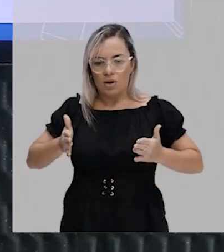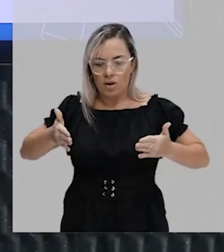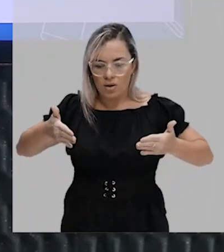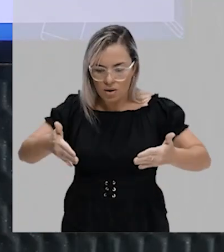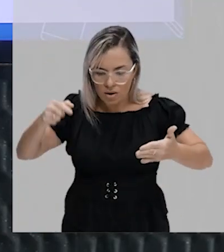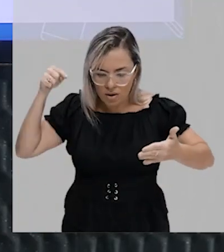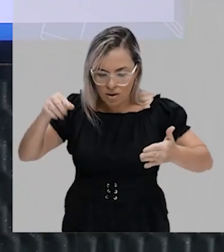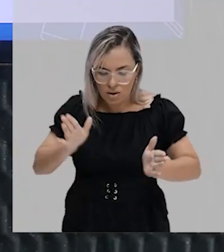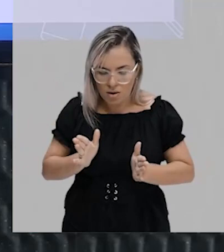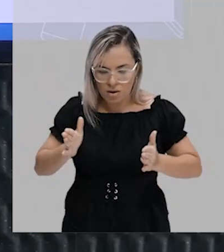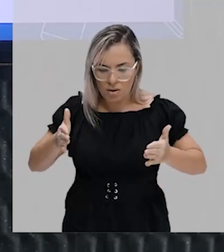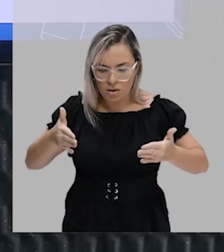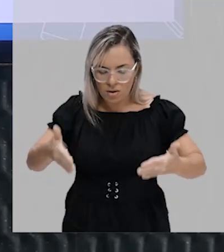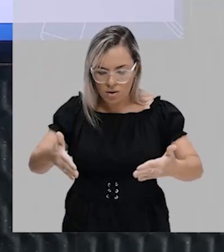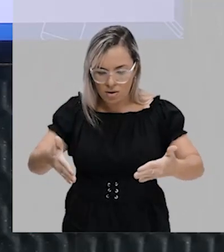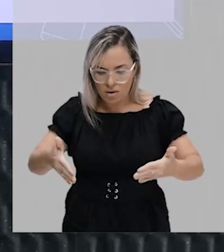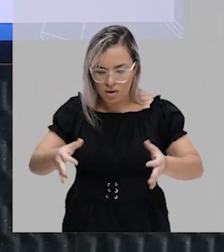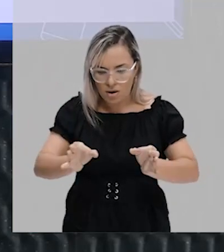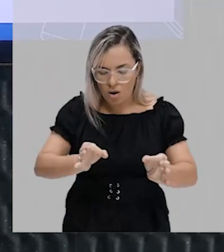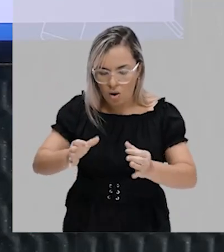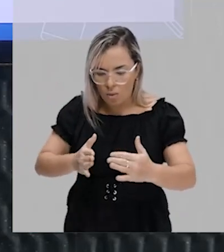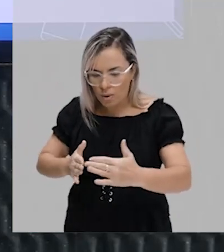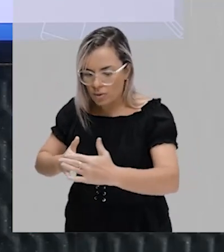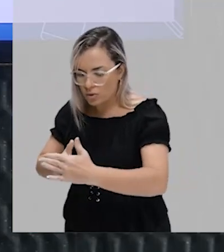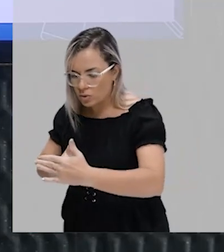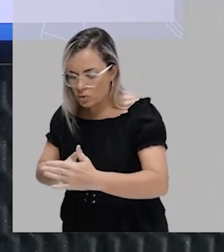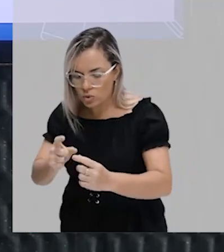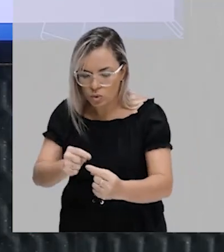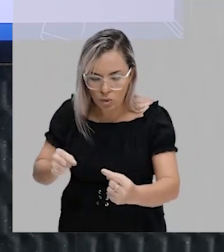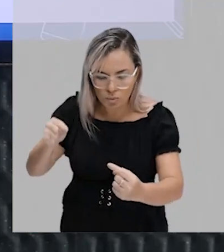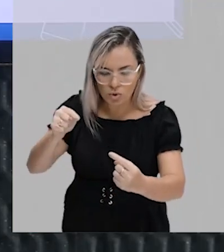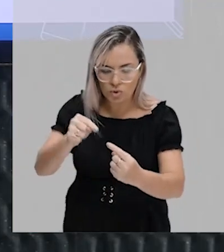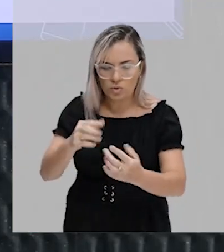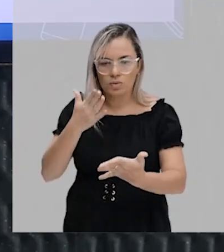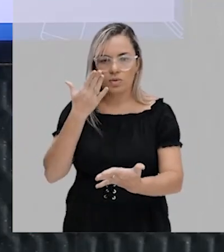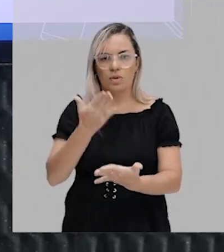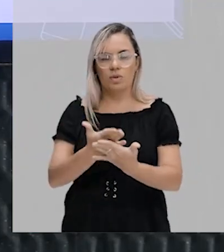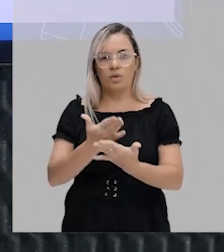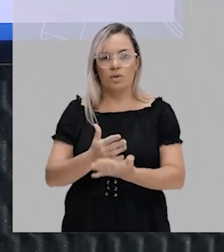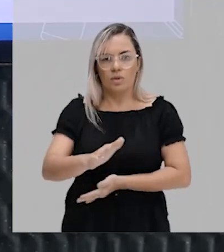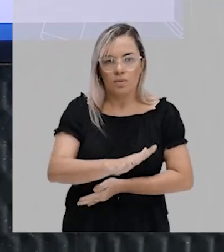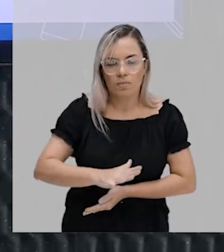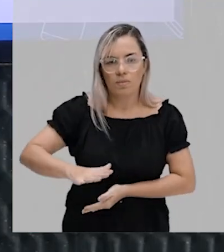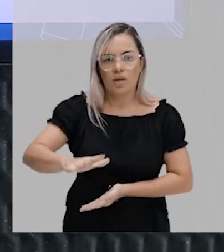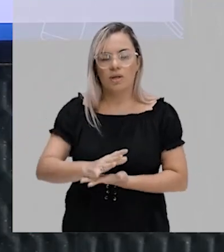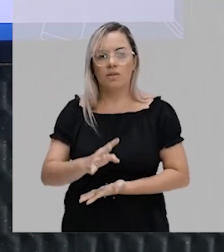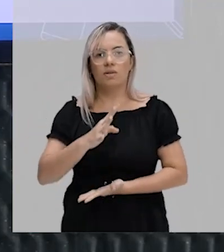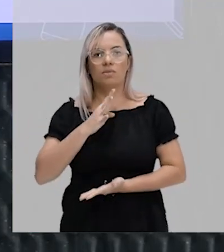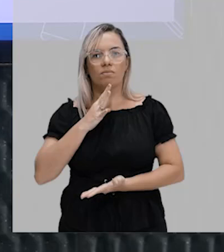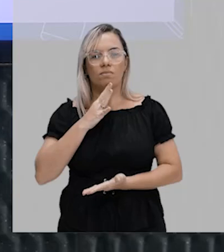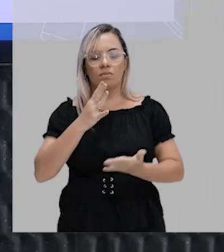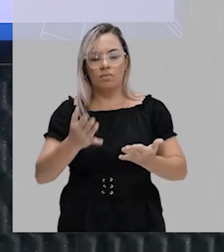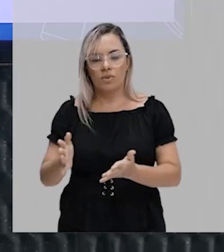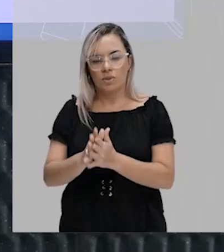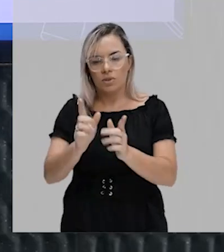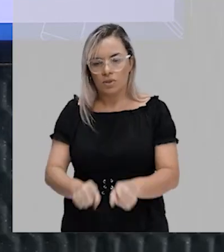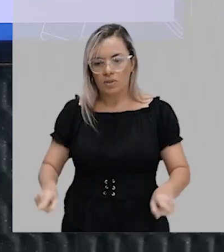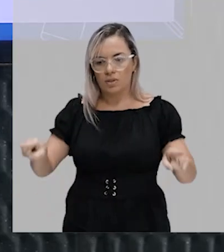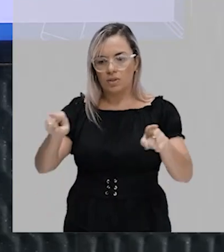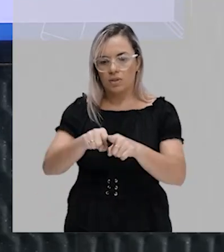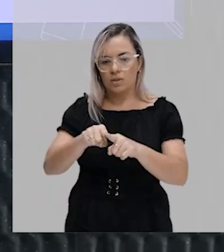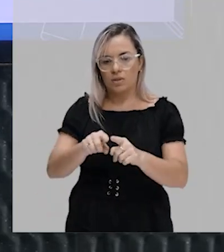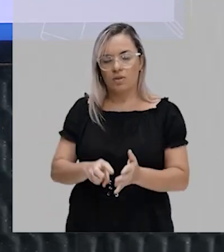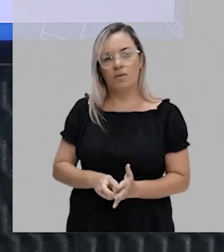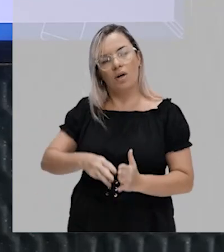seja, a recortar, a estabelecer um objeto de estudo para essa área do conhecimento e também uma